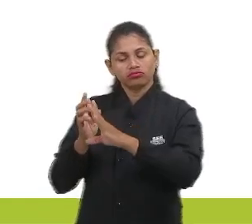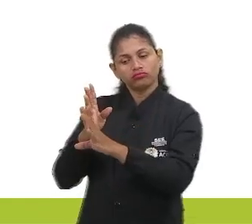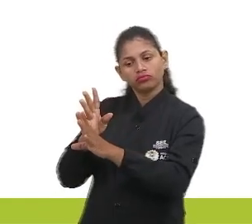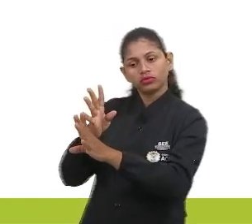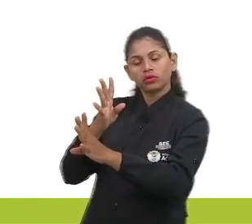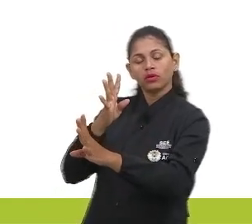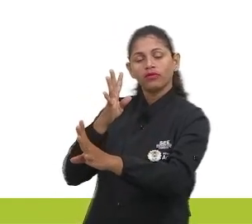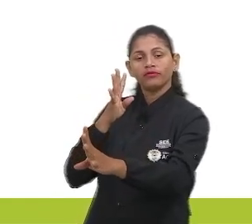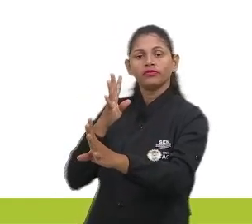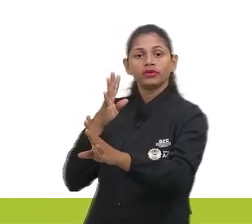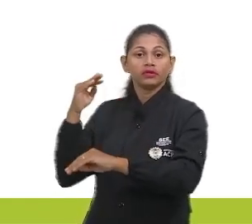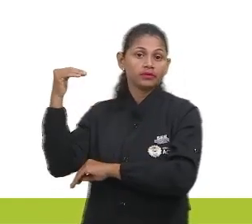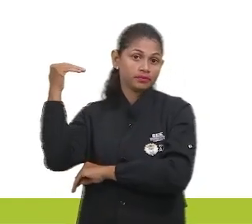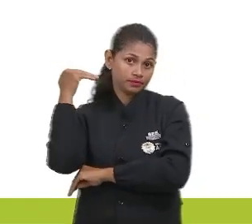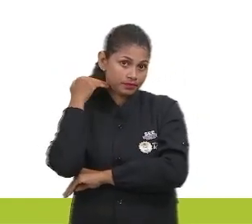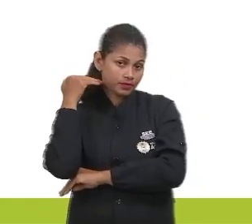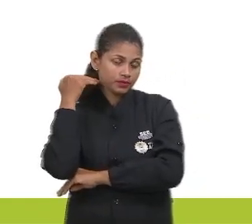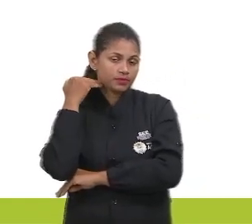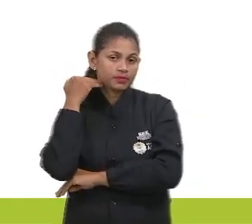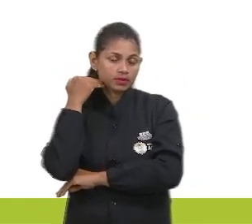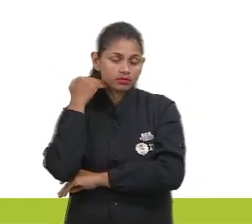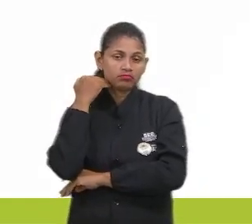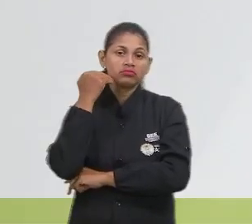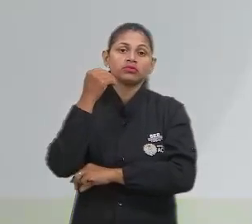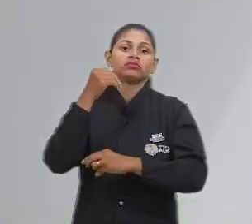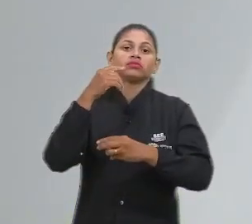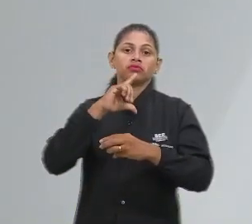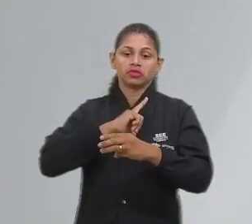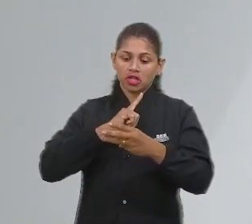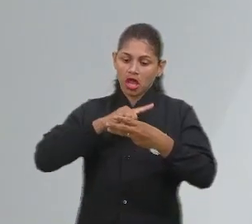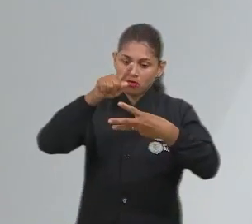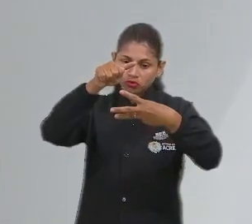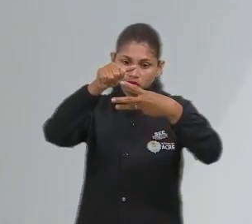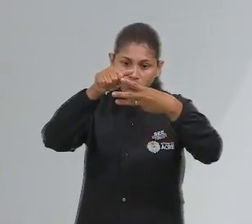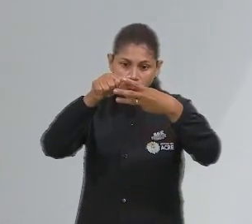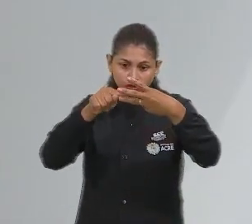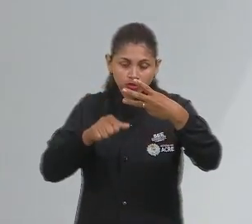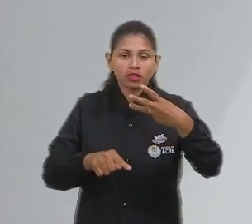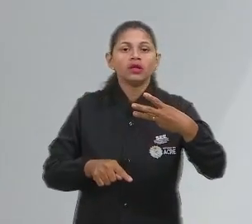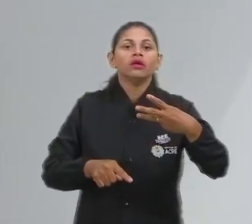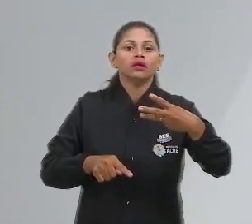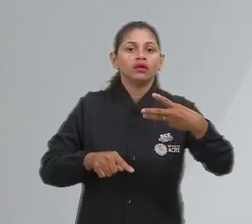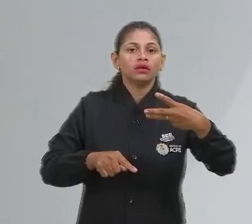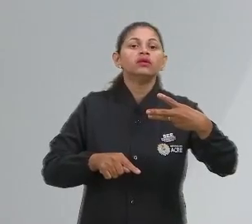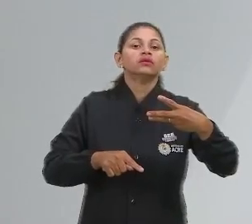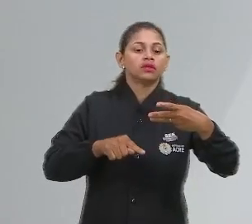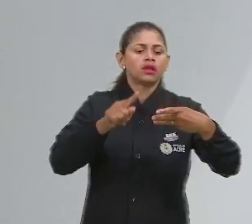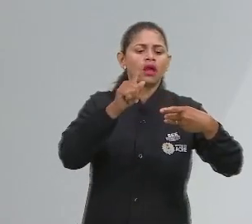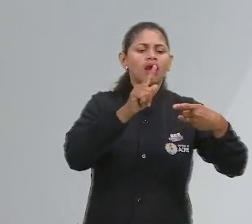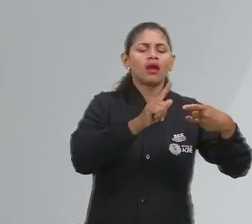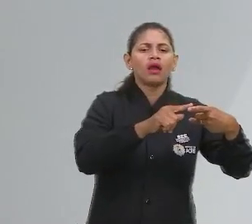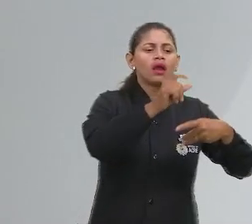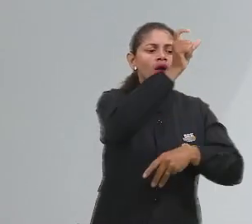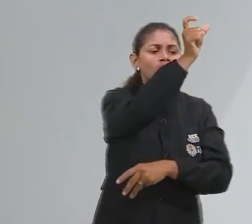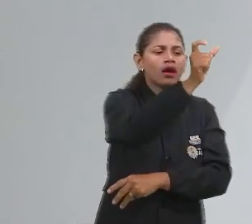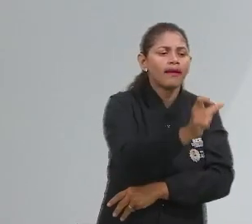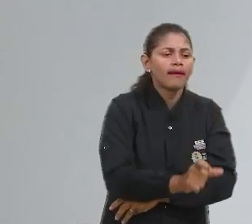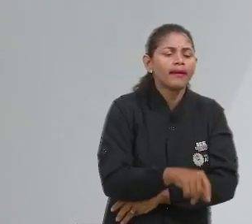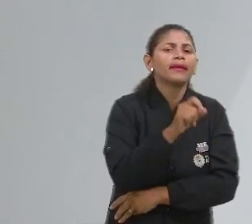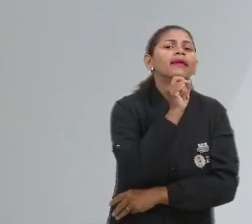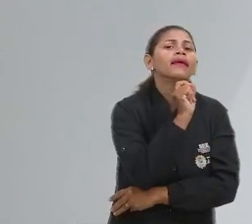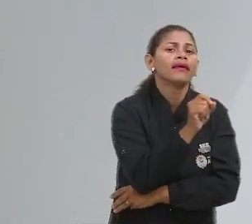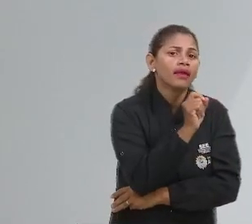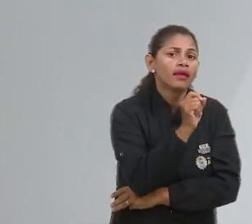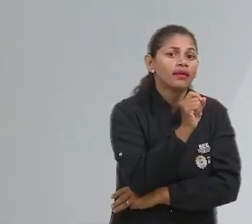uma agência bancária, certo? Basicamente, obviamente que na ação, ali na sala de aula, você